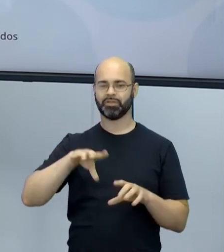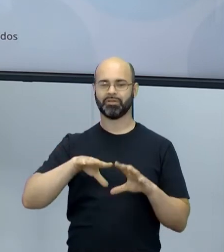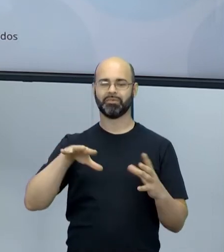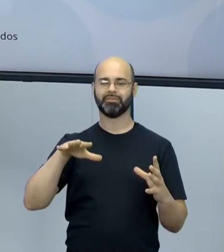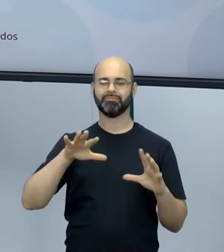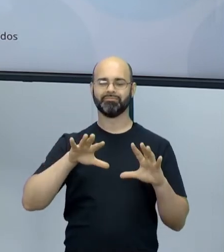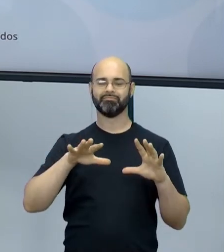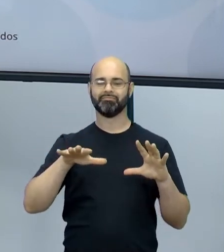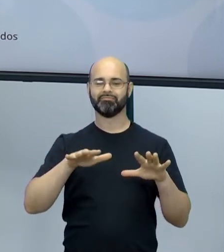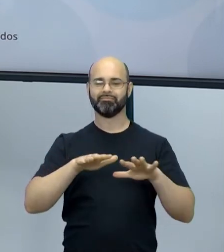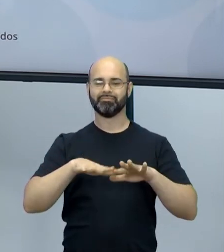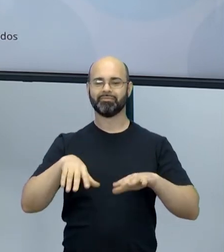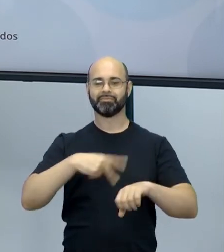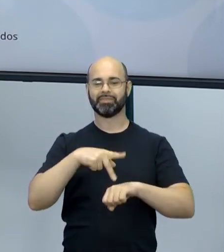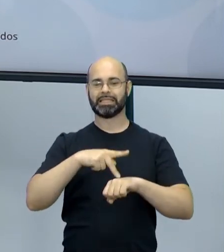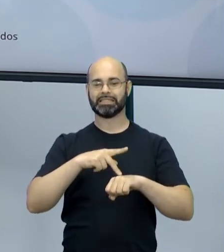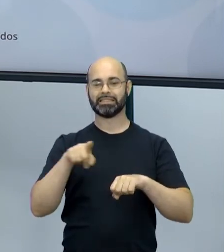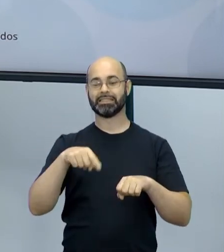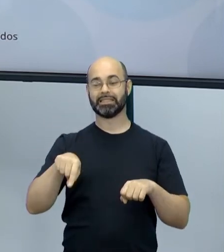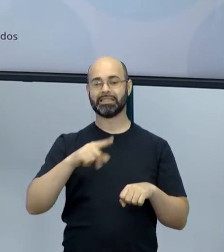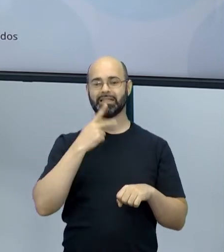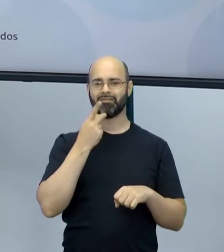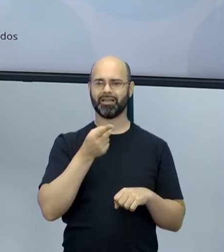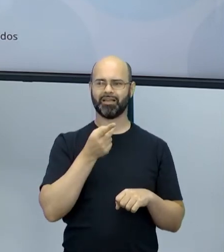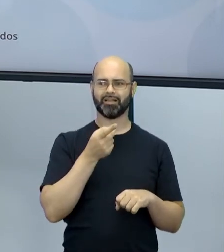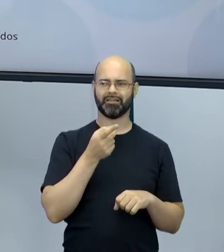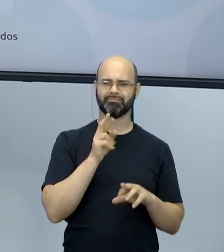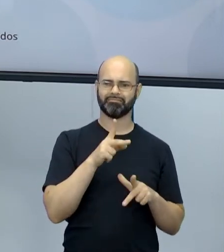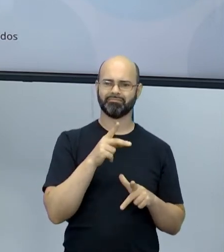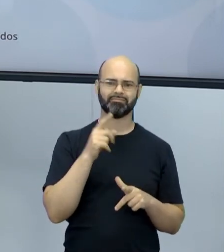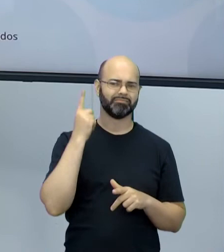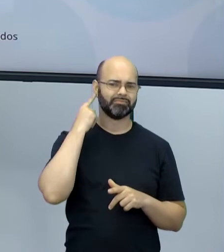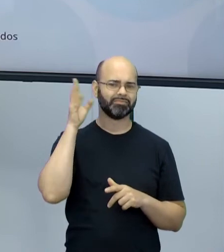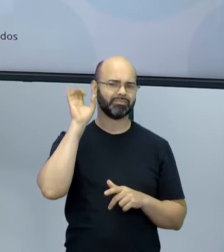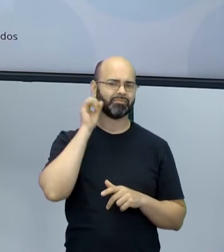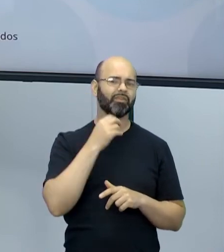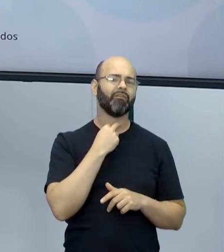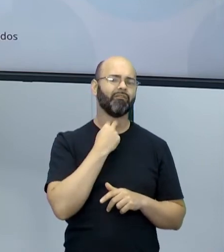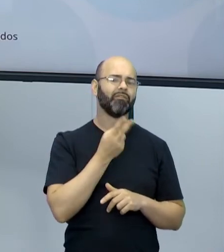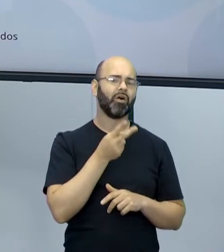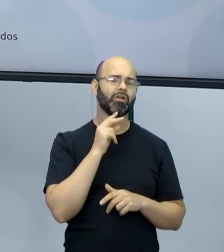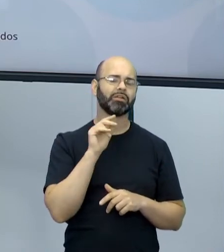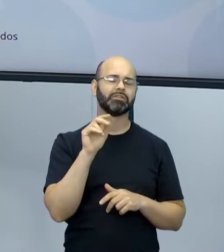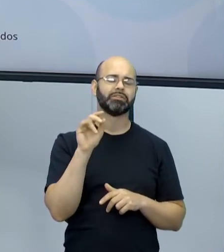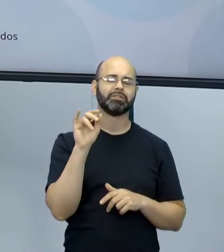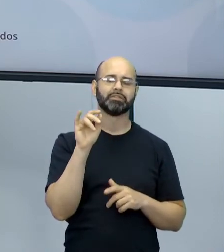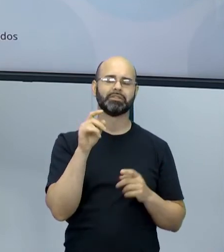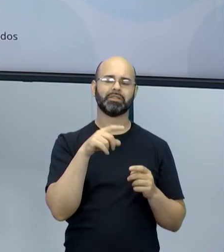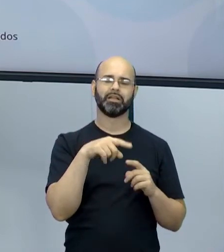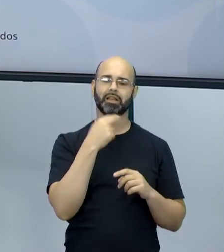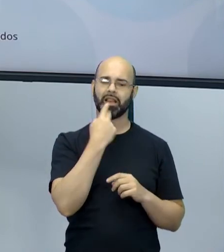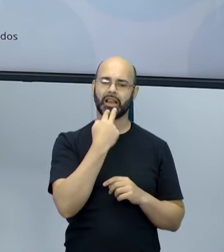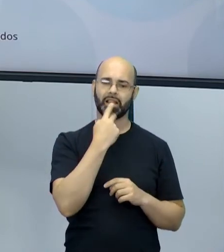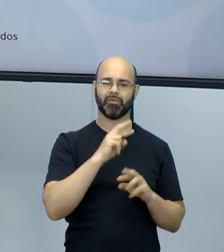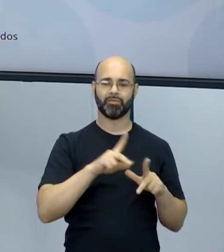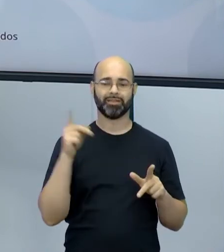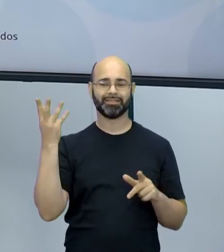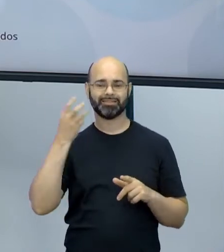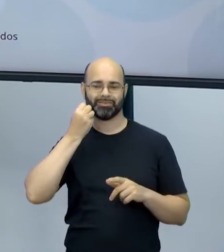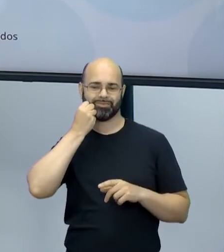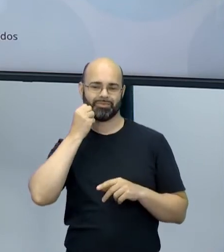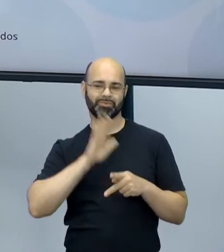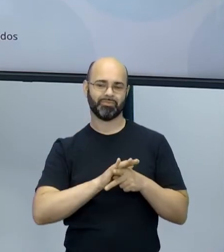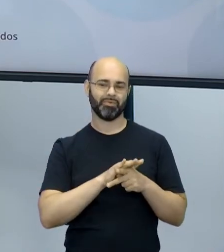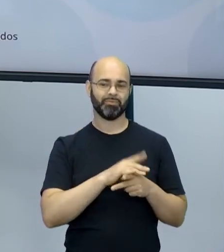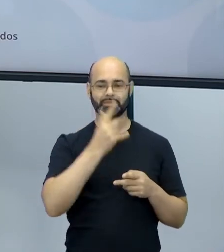falam outro idioma que ele não conhece. E acaba por ele ser adotado por uma família e ele esquece o idioma original dele. E ele entrou